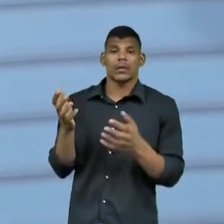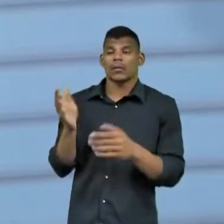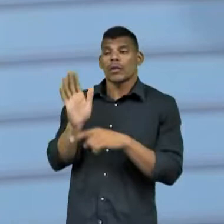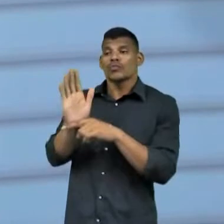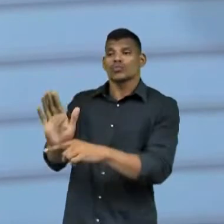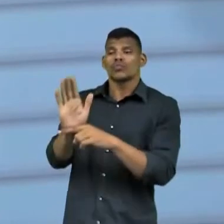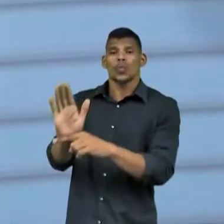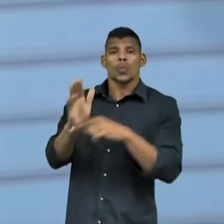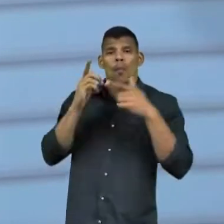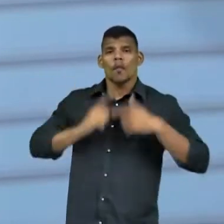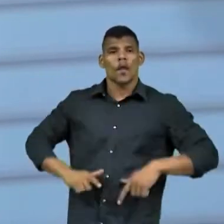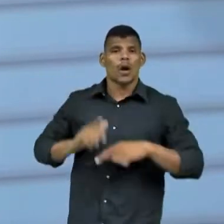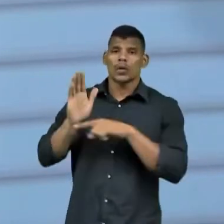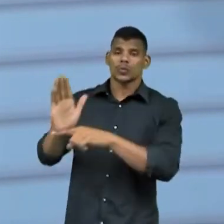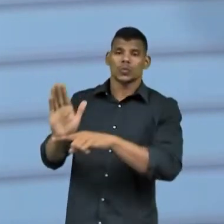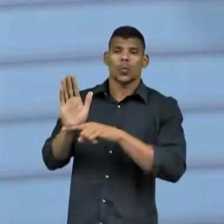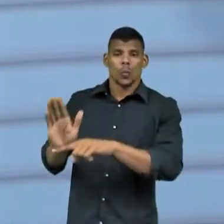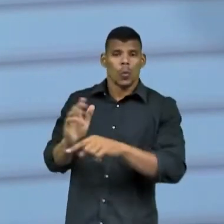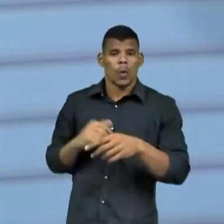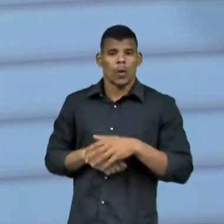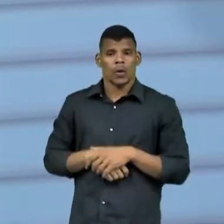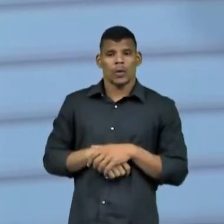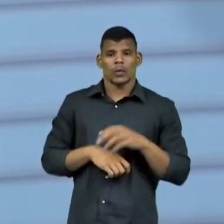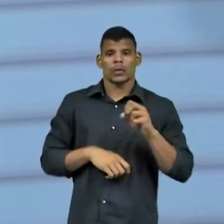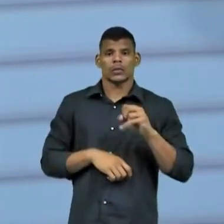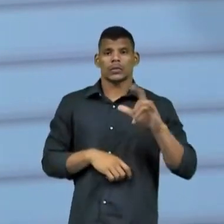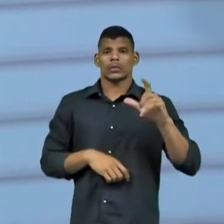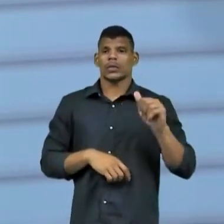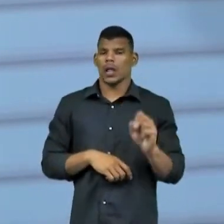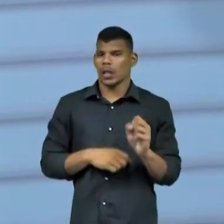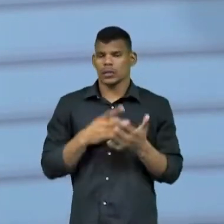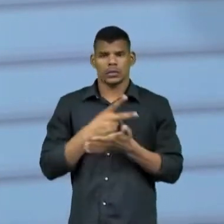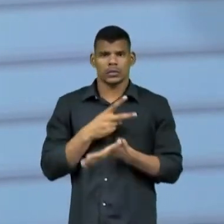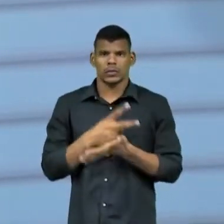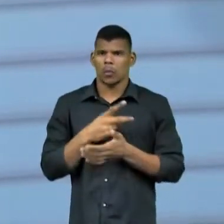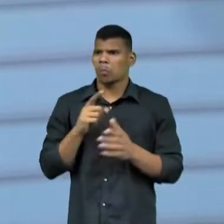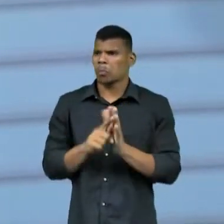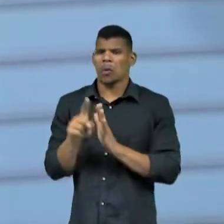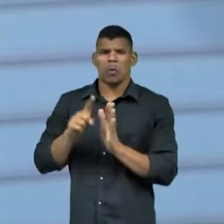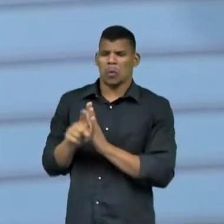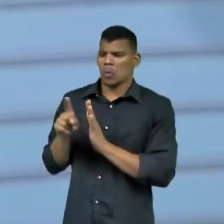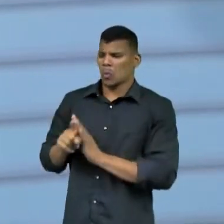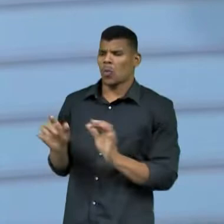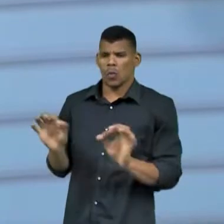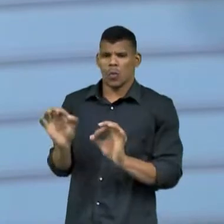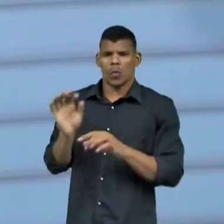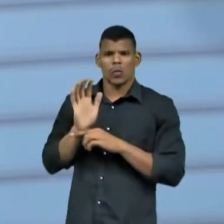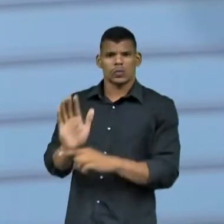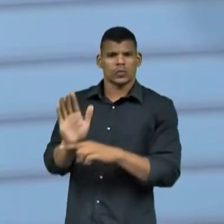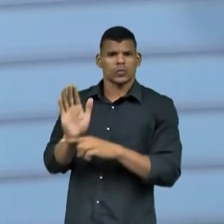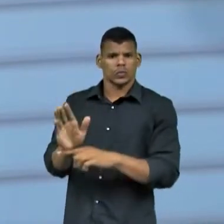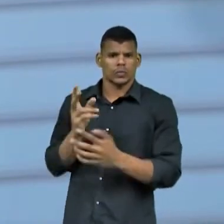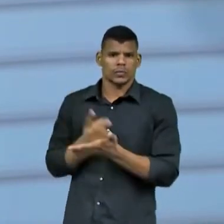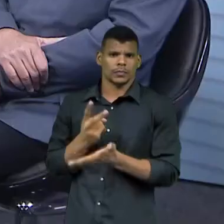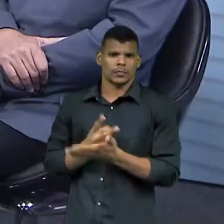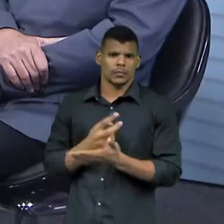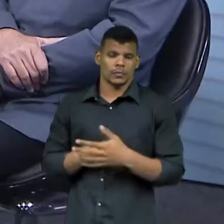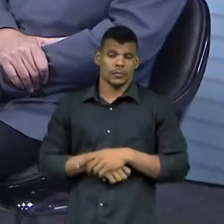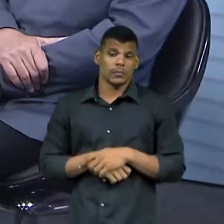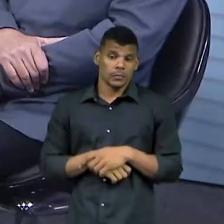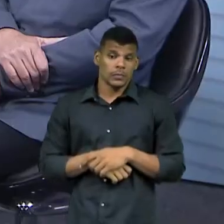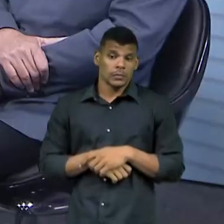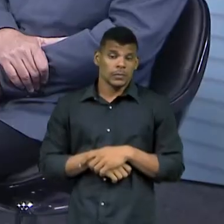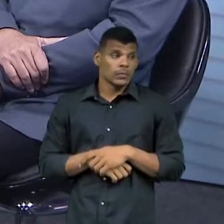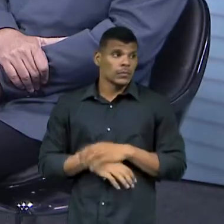né ajudar meninos com dependência química família com dependência química sem perguntar nada sem perguntar De onde você vem o que você faz Dr munguba o